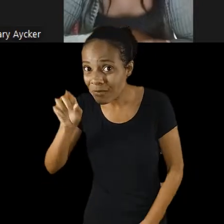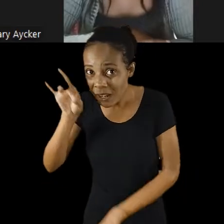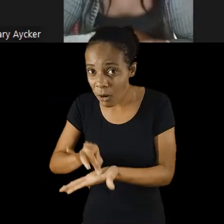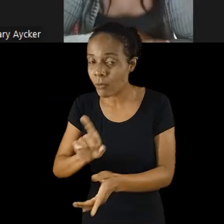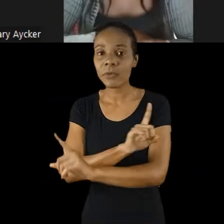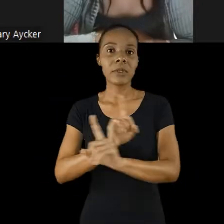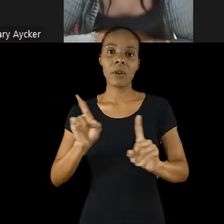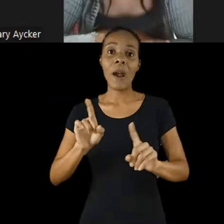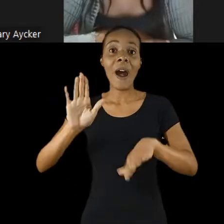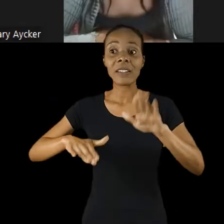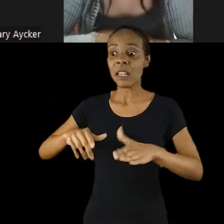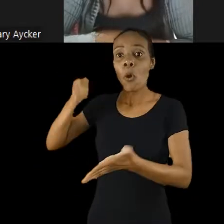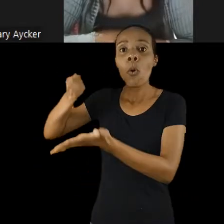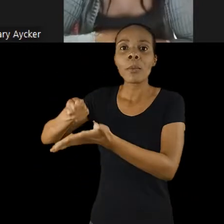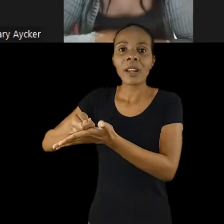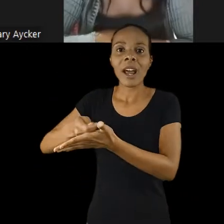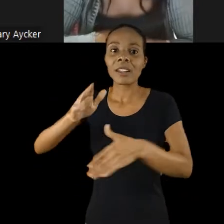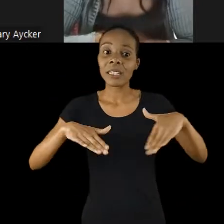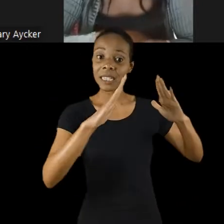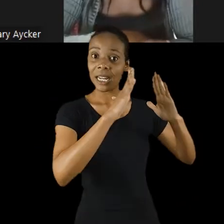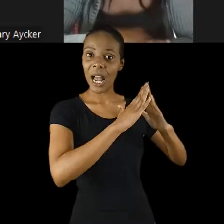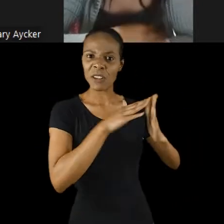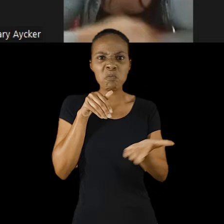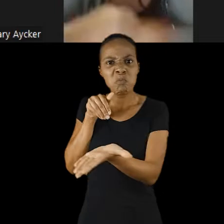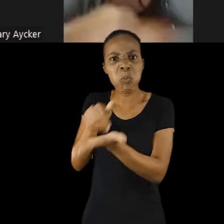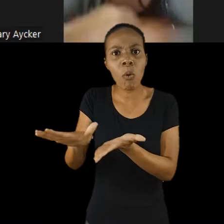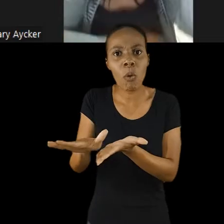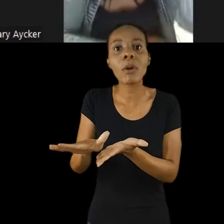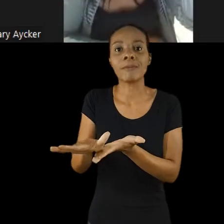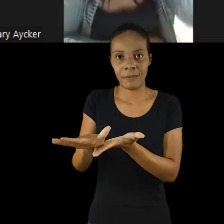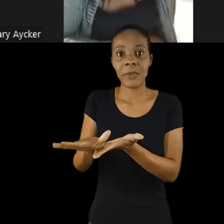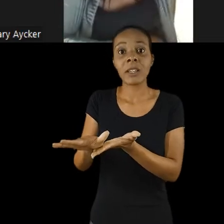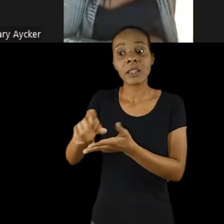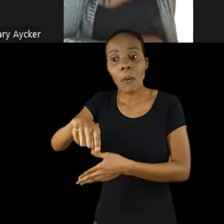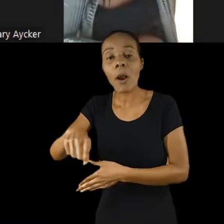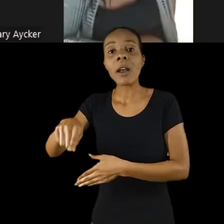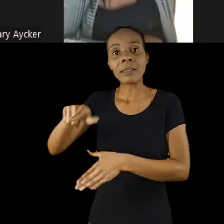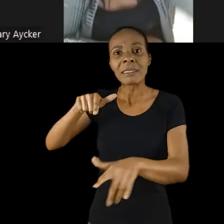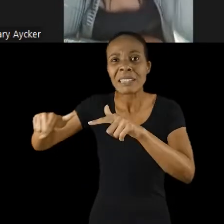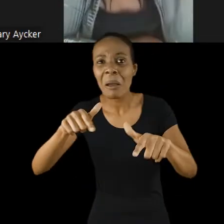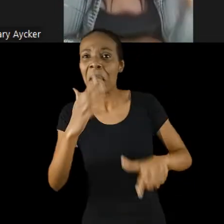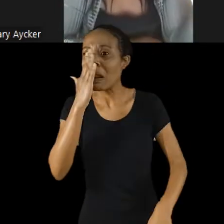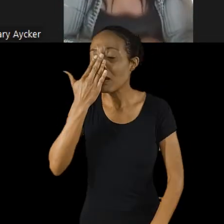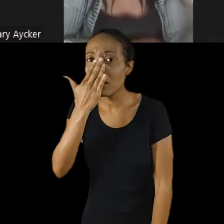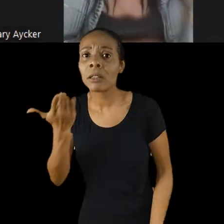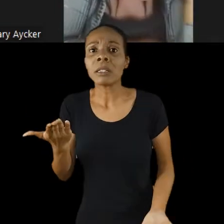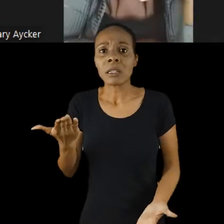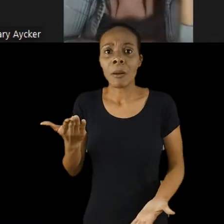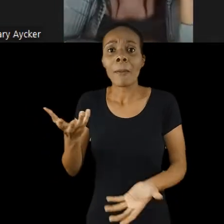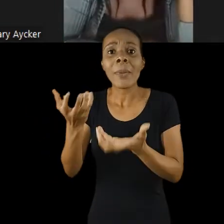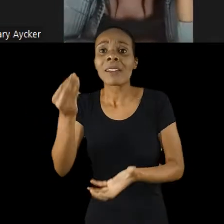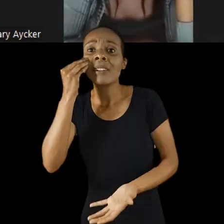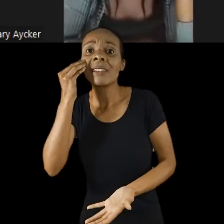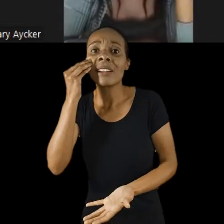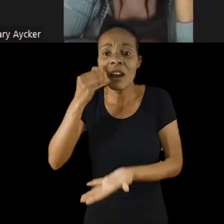nas ruas, a gente é expulsa de casa. Então, eu quero que essa trava, que está lá, tentando fazer um programa para poder comprar um pó. Abra o Instagram e veja a